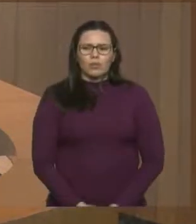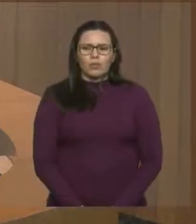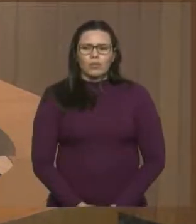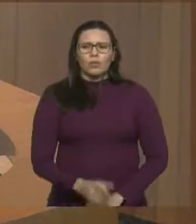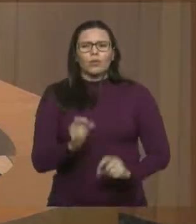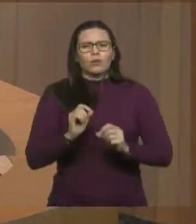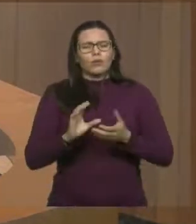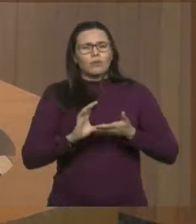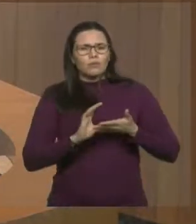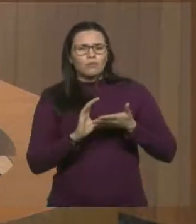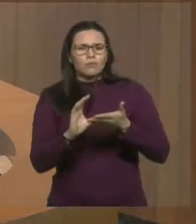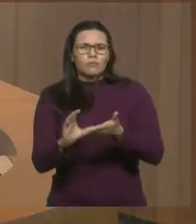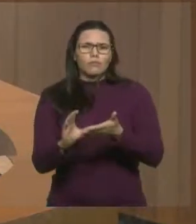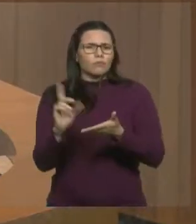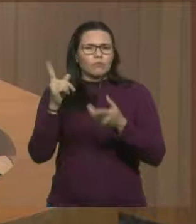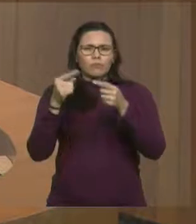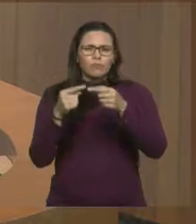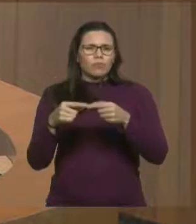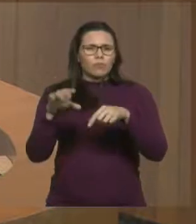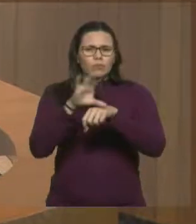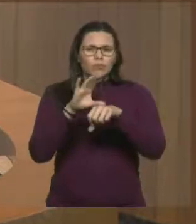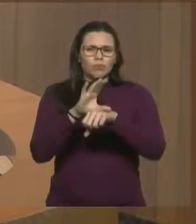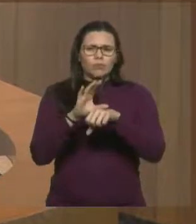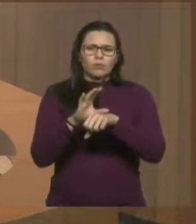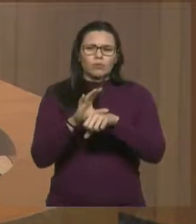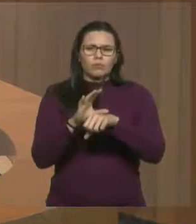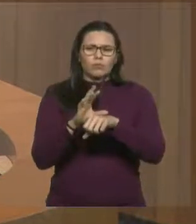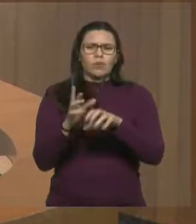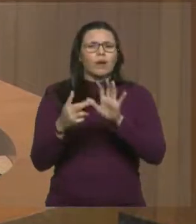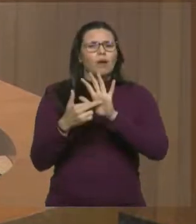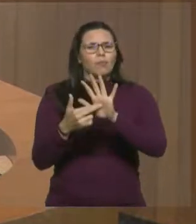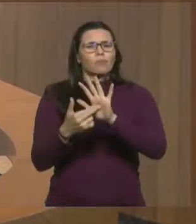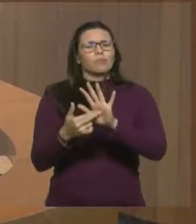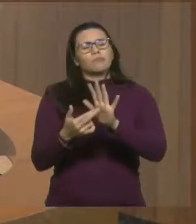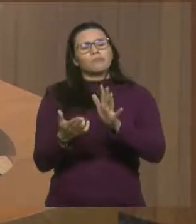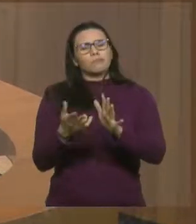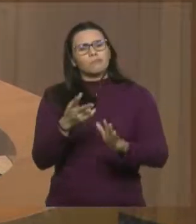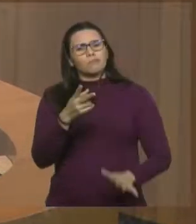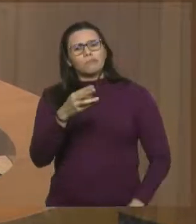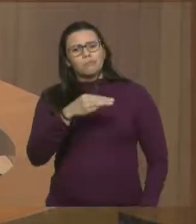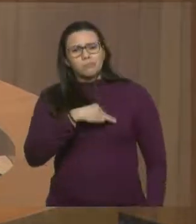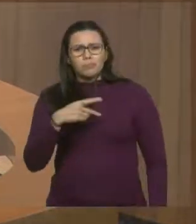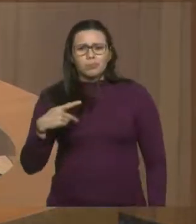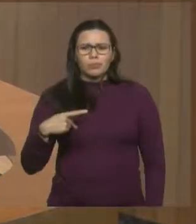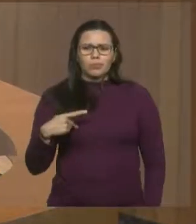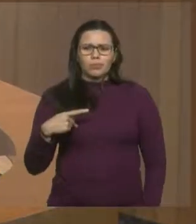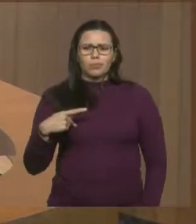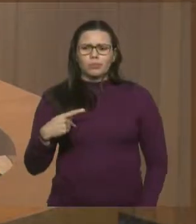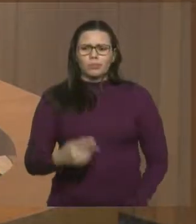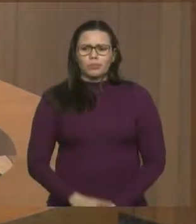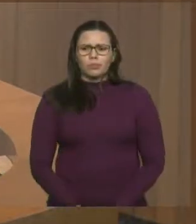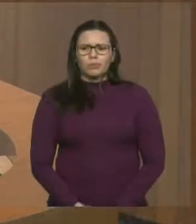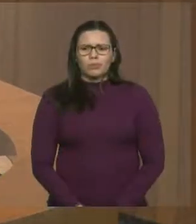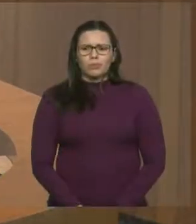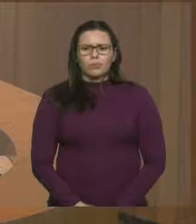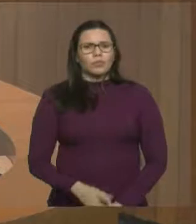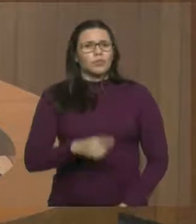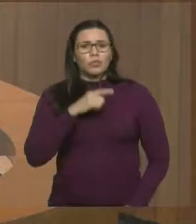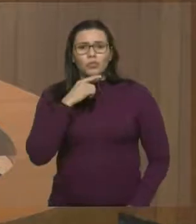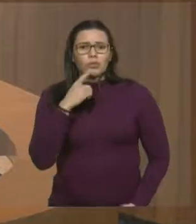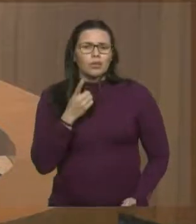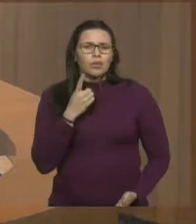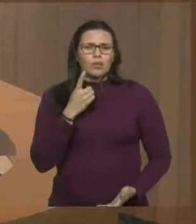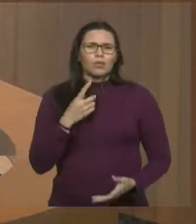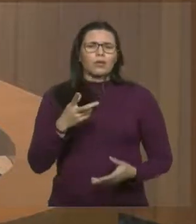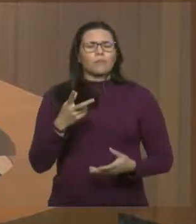obviamente, inconstitucional, a presença do representante do Ministério Público. E ainda não houve alguém que, de fato, pegasse para